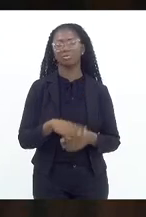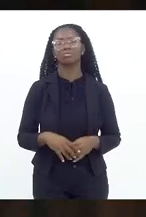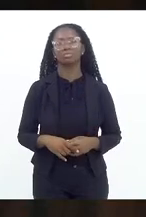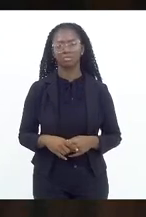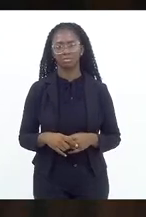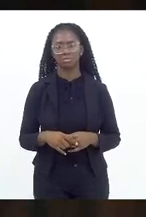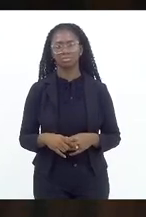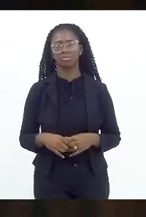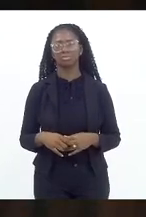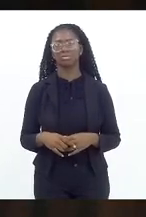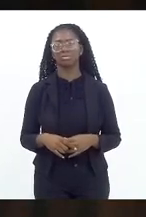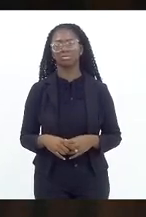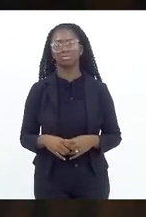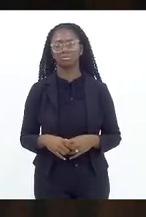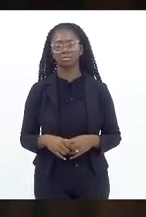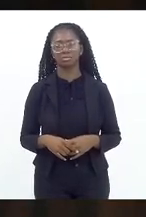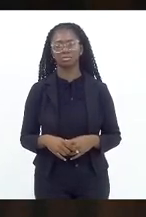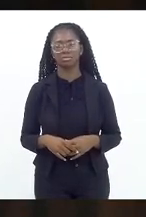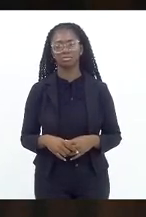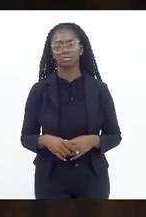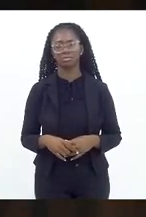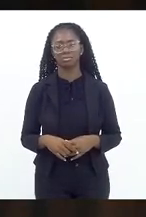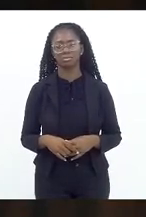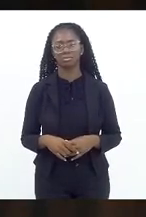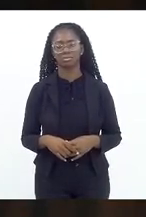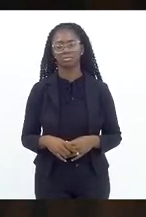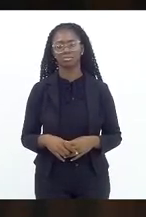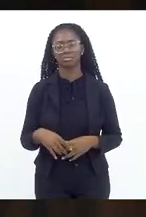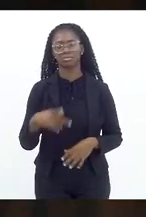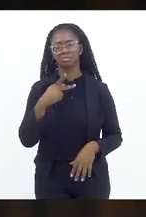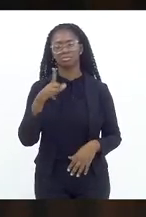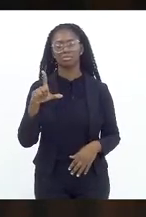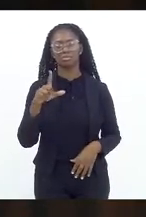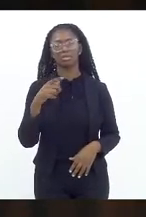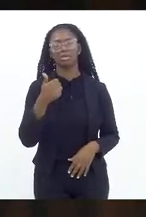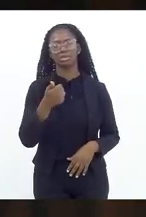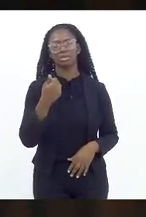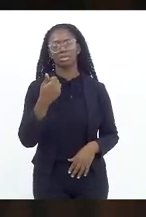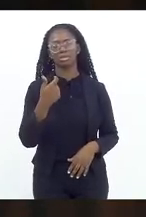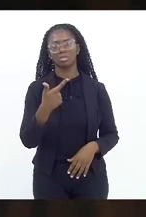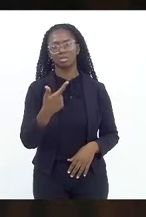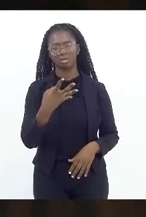sobre a mesa requerimento de inclusão na ordem do dia o projeto